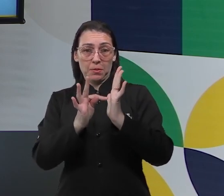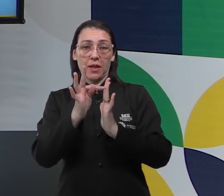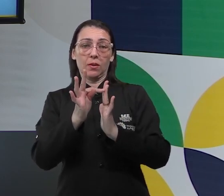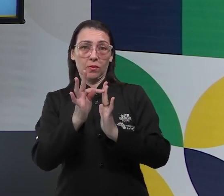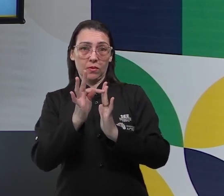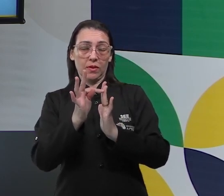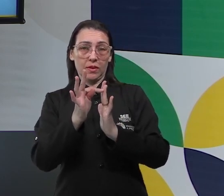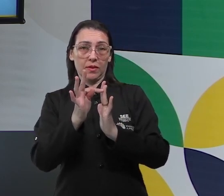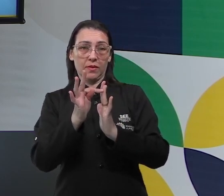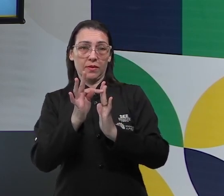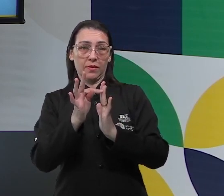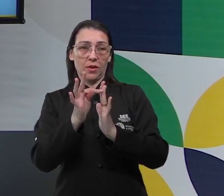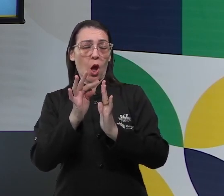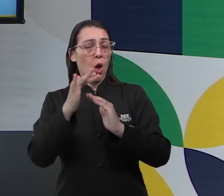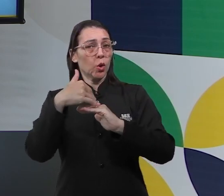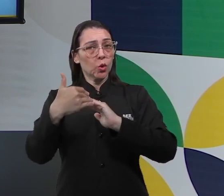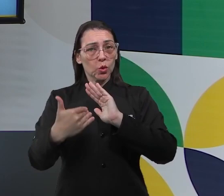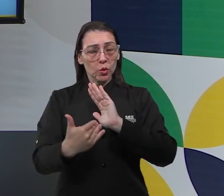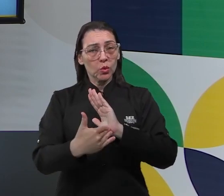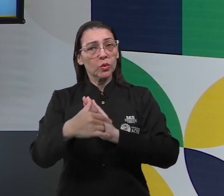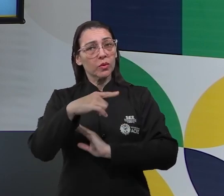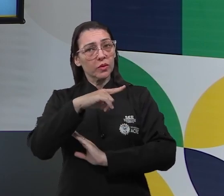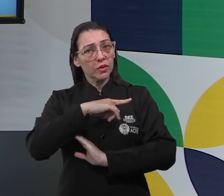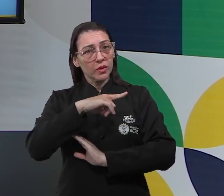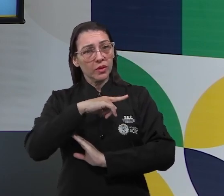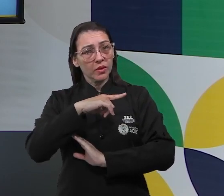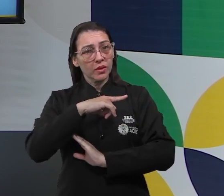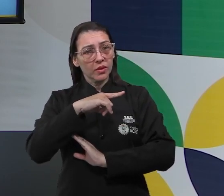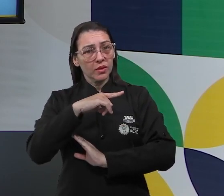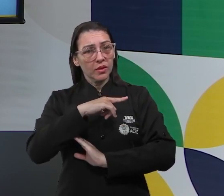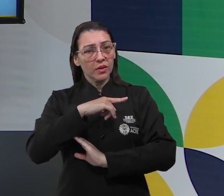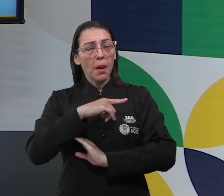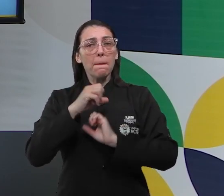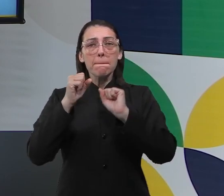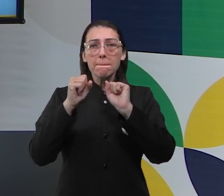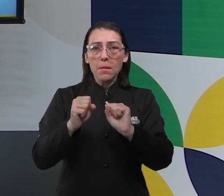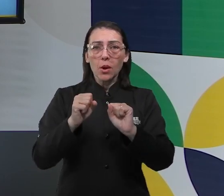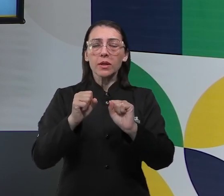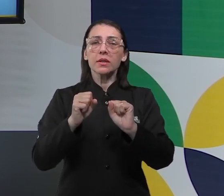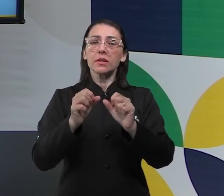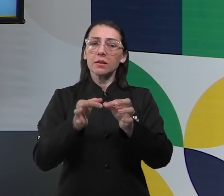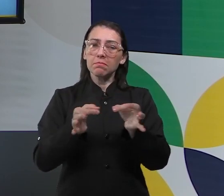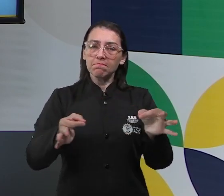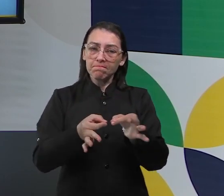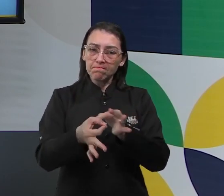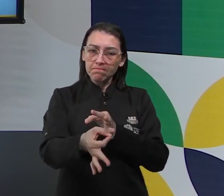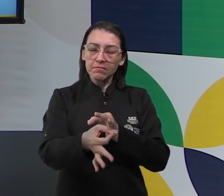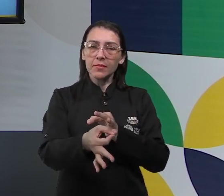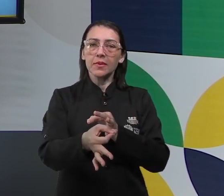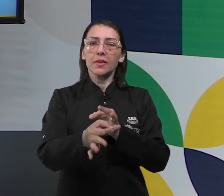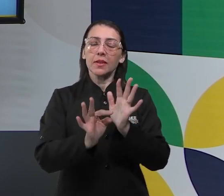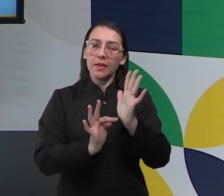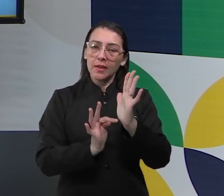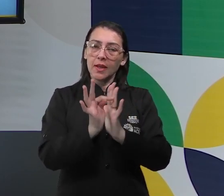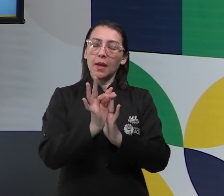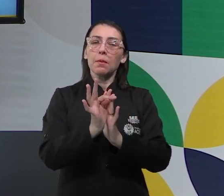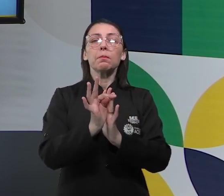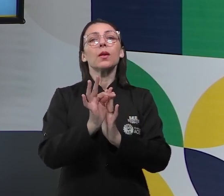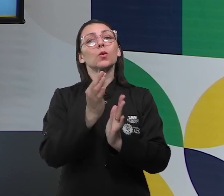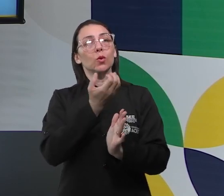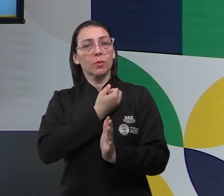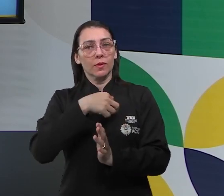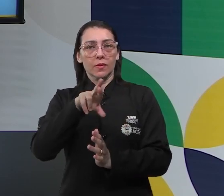temperaturas, tudo que tiver algo que possa ser medido, é medido pelos números